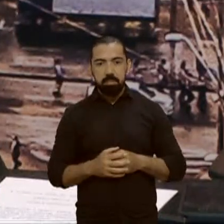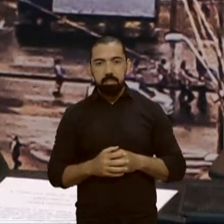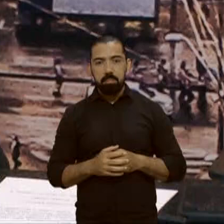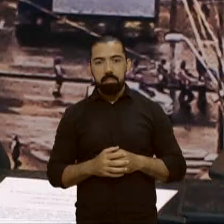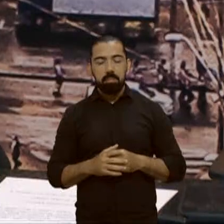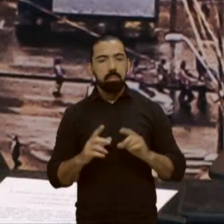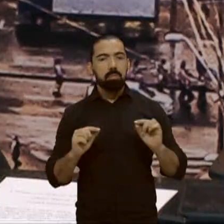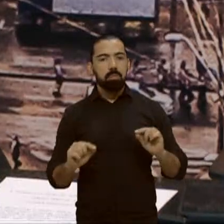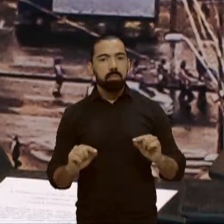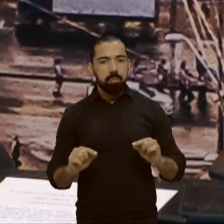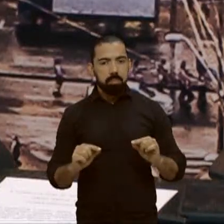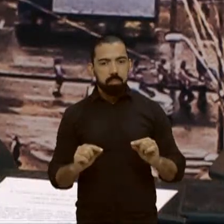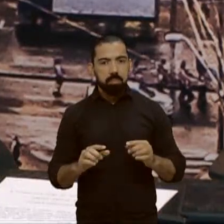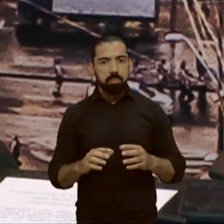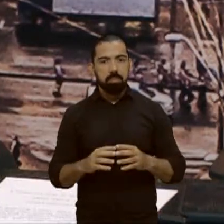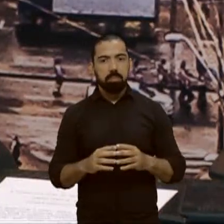para